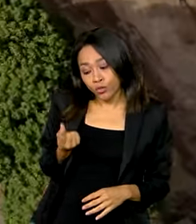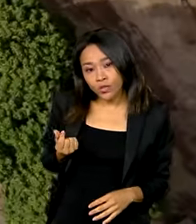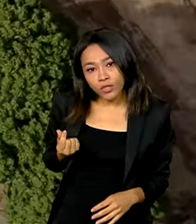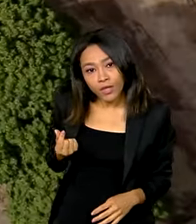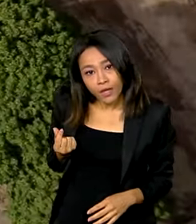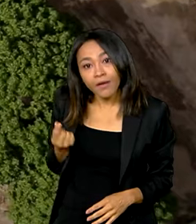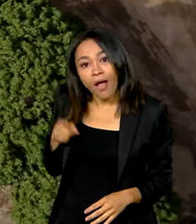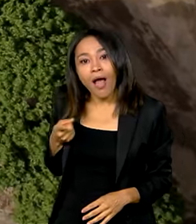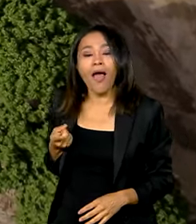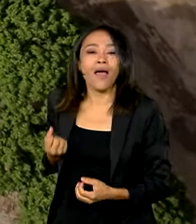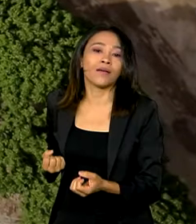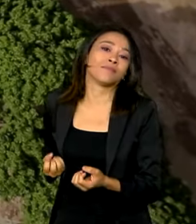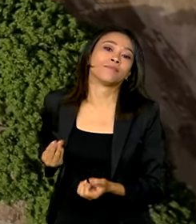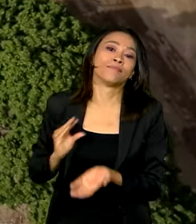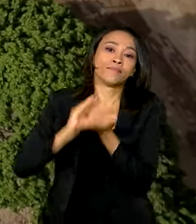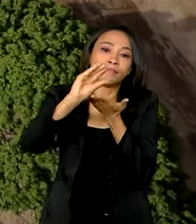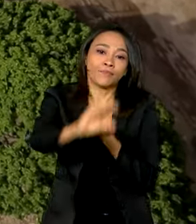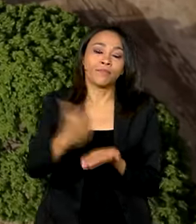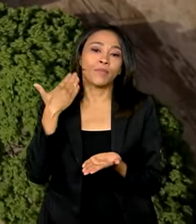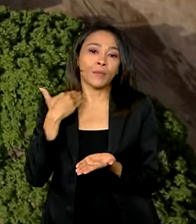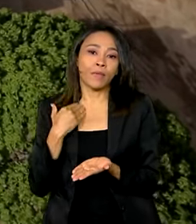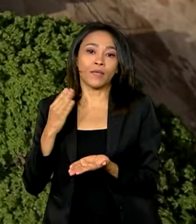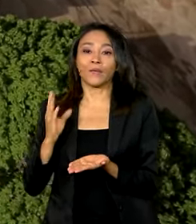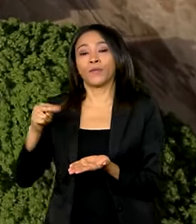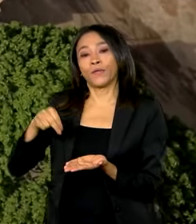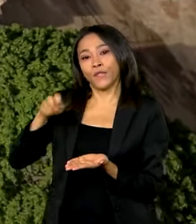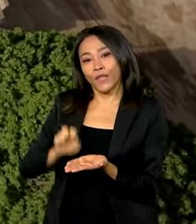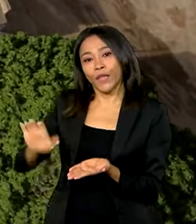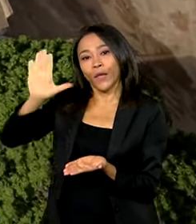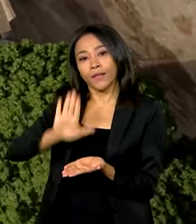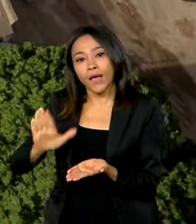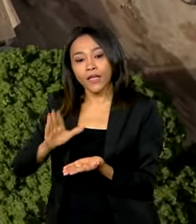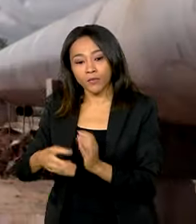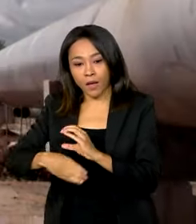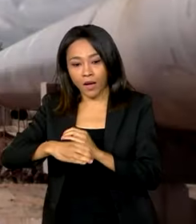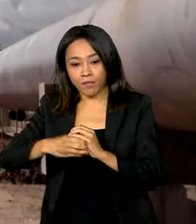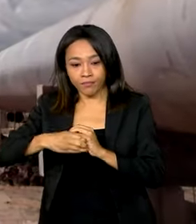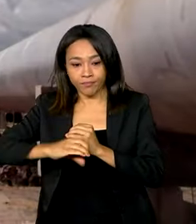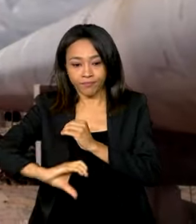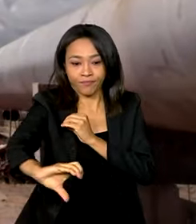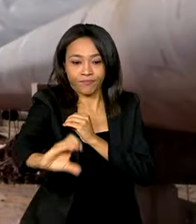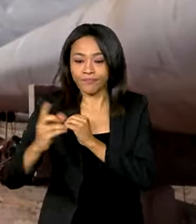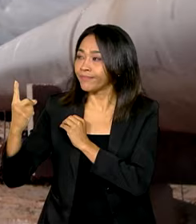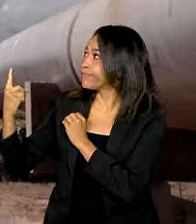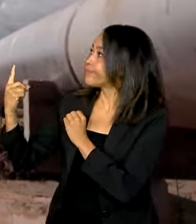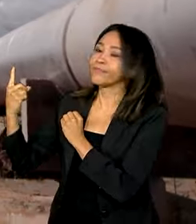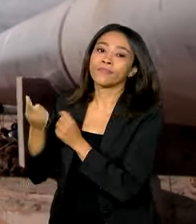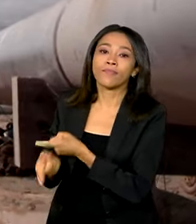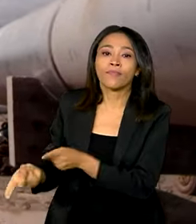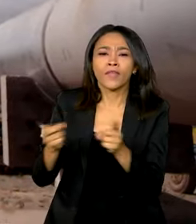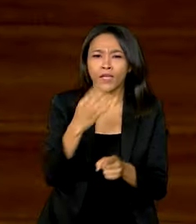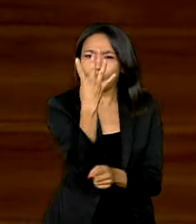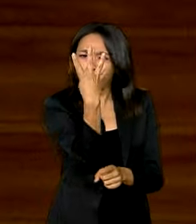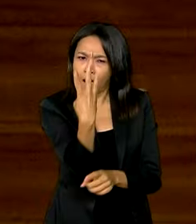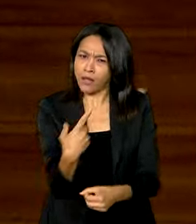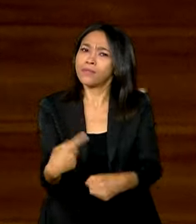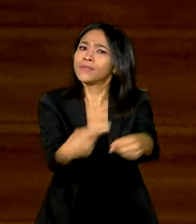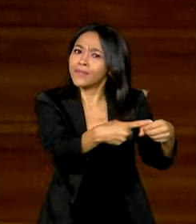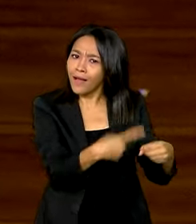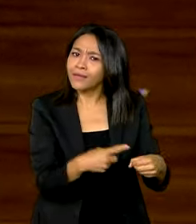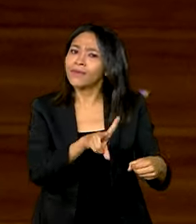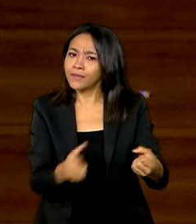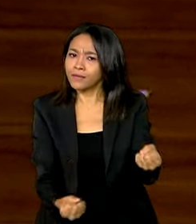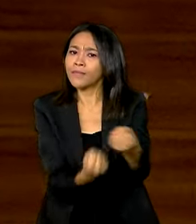financiados pelo Banco do Nordeste para saneamento básico em Natal e outras quatro cidades. Nós